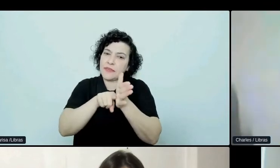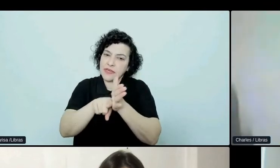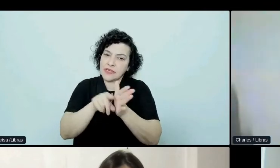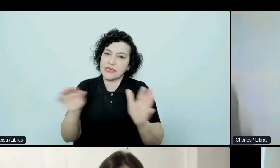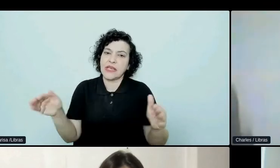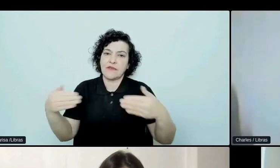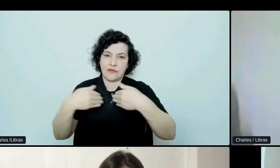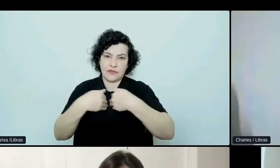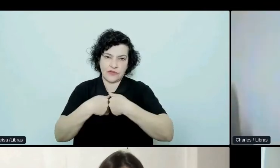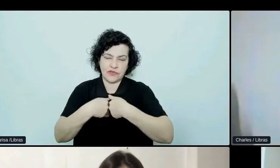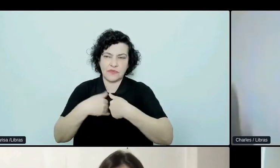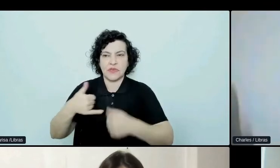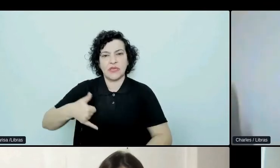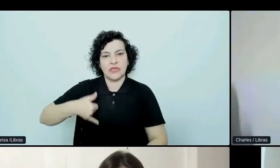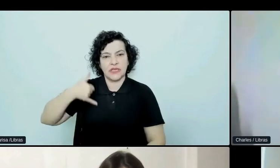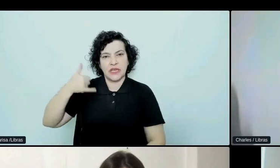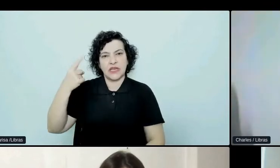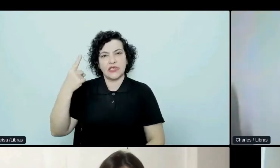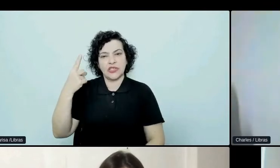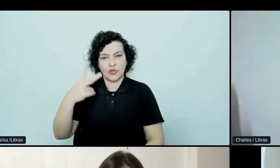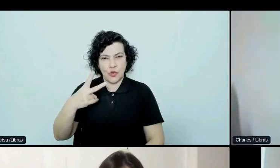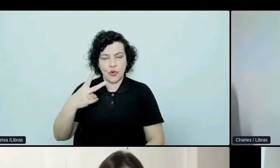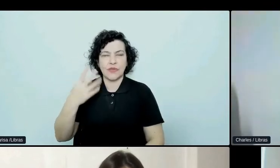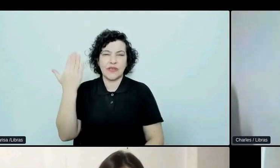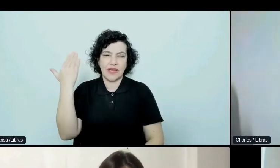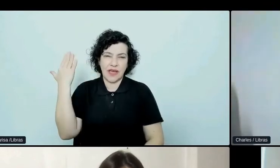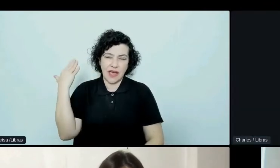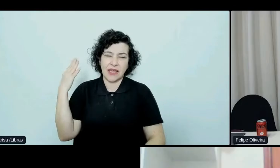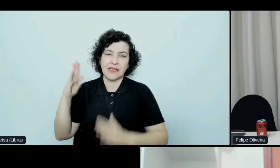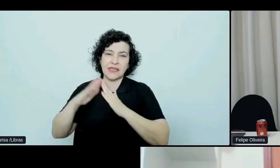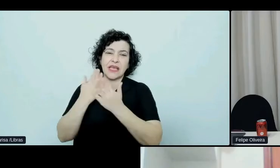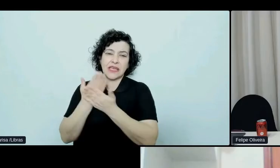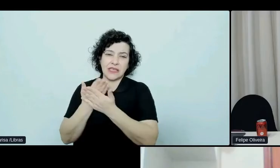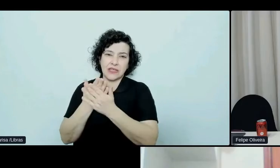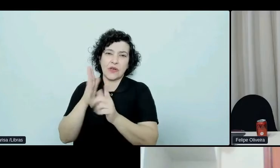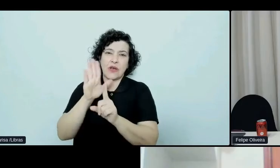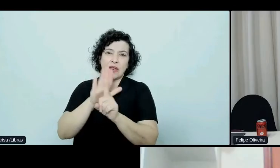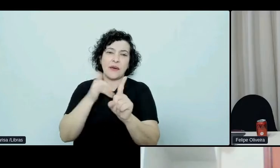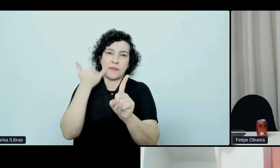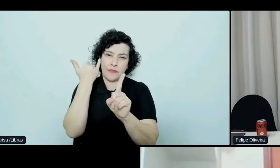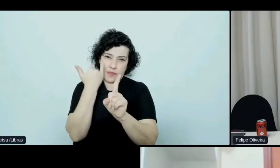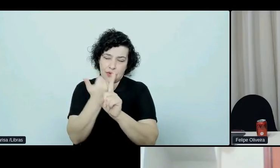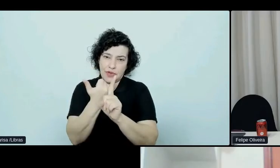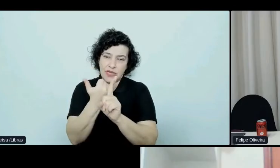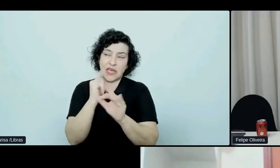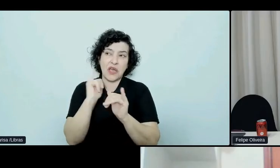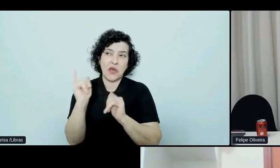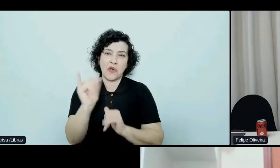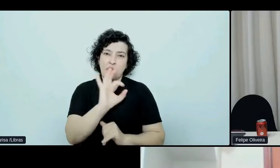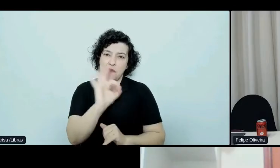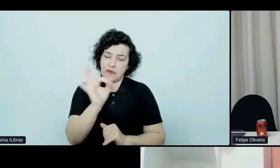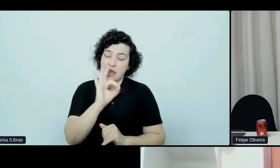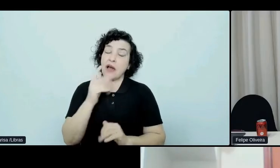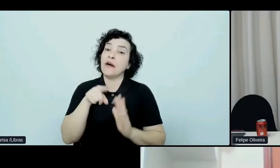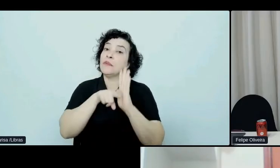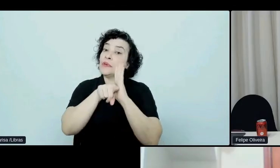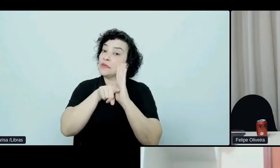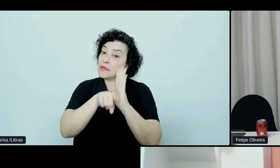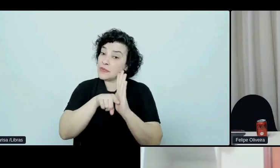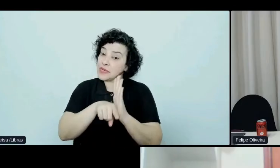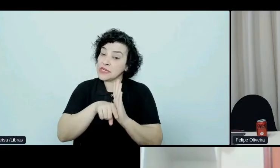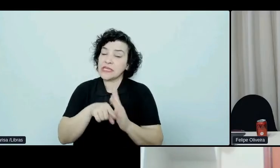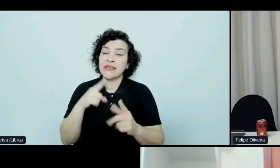peguei meu diagnóstico foi em janeiro só, mas eu, assim, suspeitar por conta